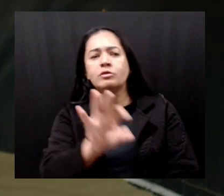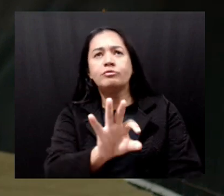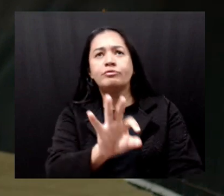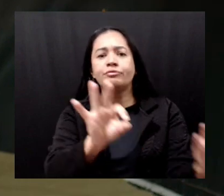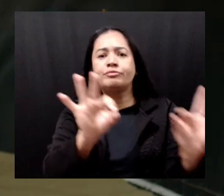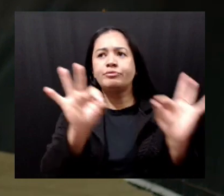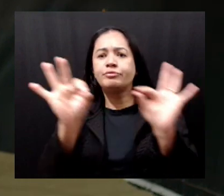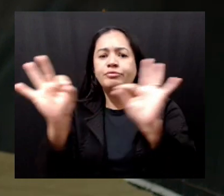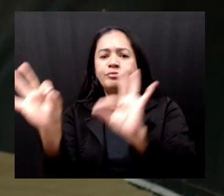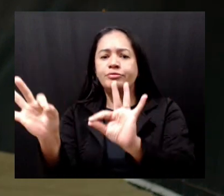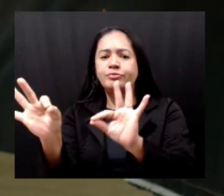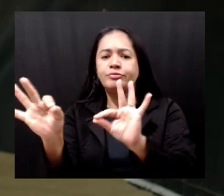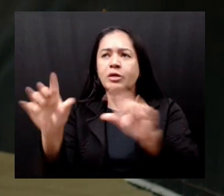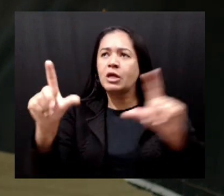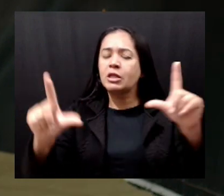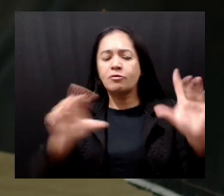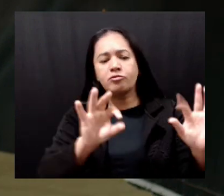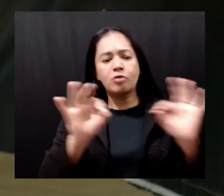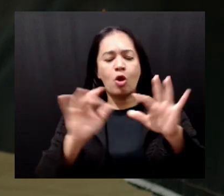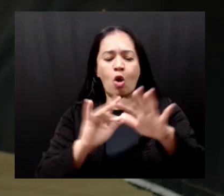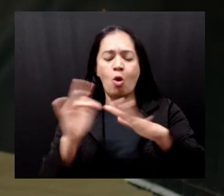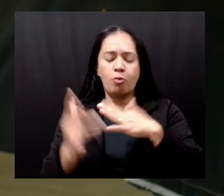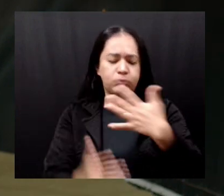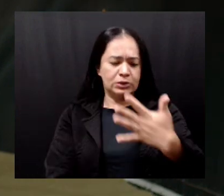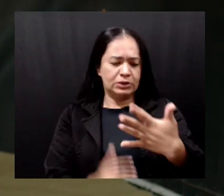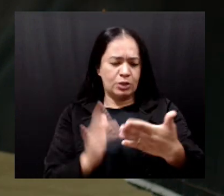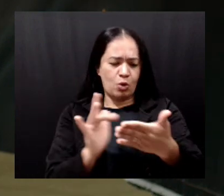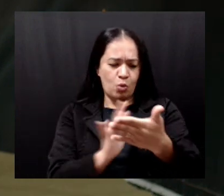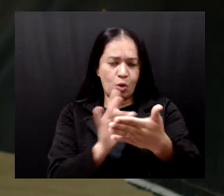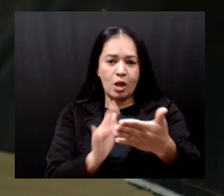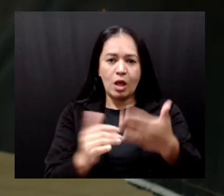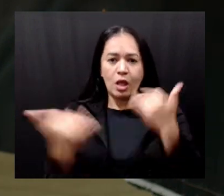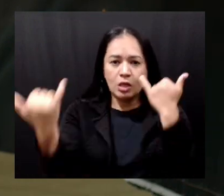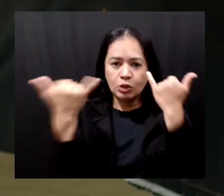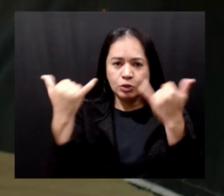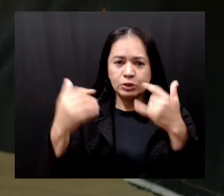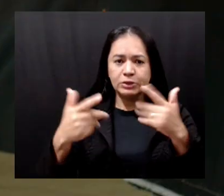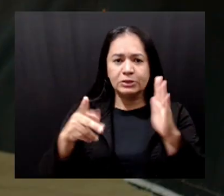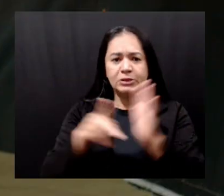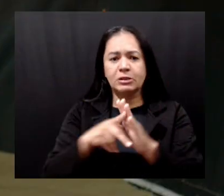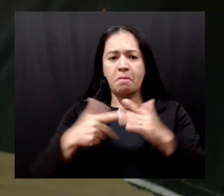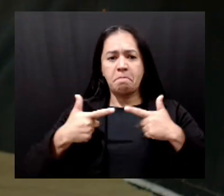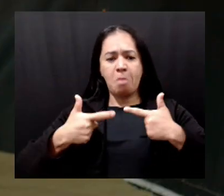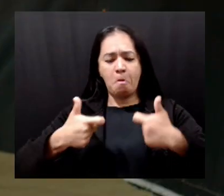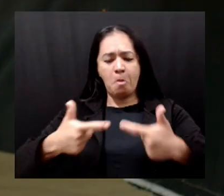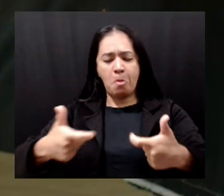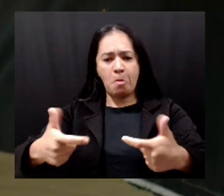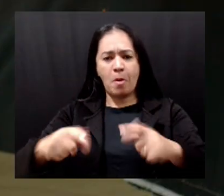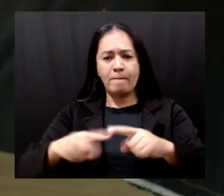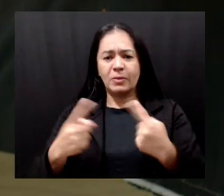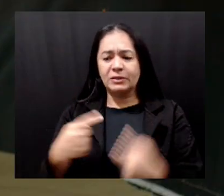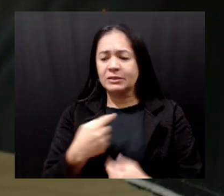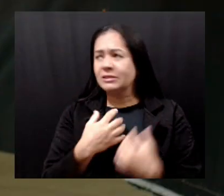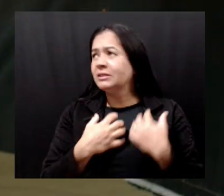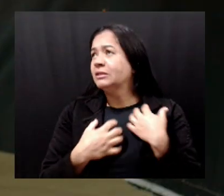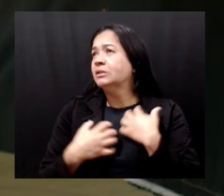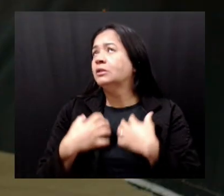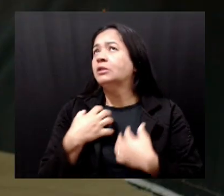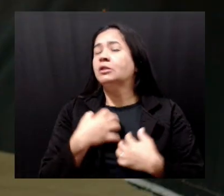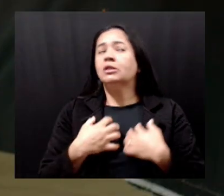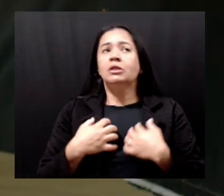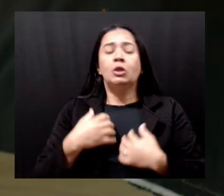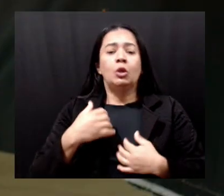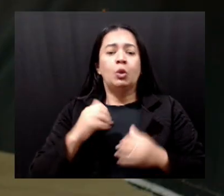internet essas notícias, né, da guerra que está acontecendo lá do outro lado do mundo, mas que deixa a gente aflito e às vezes com ansiedade, com